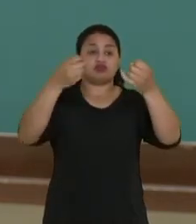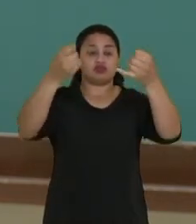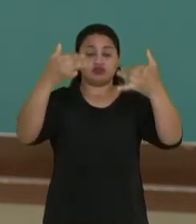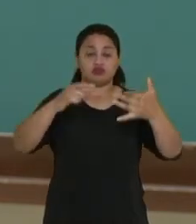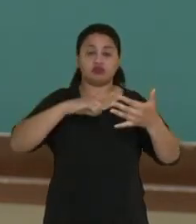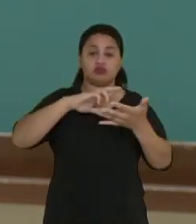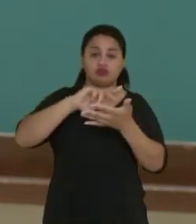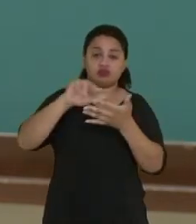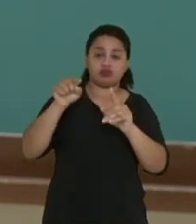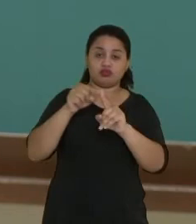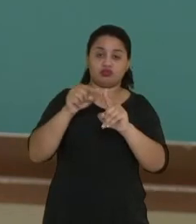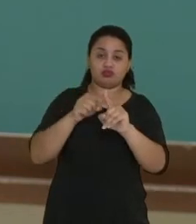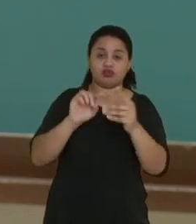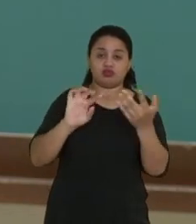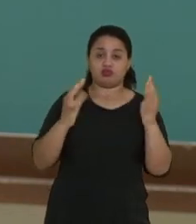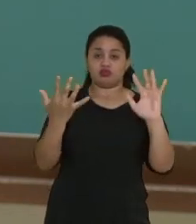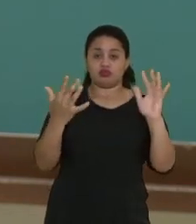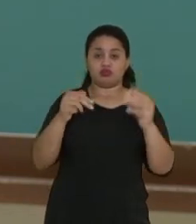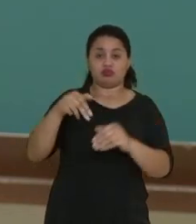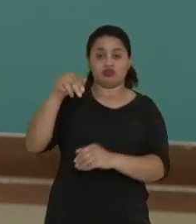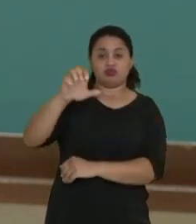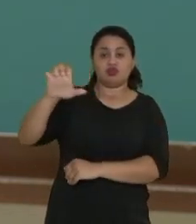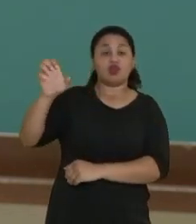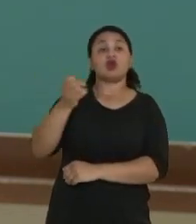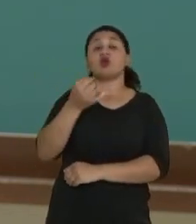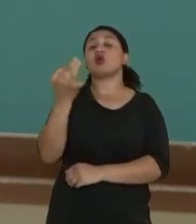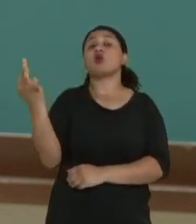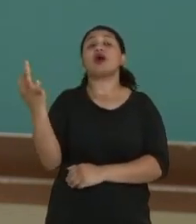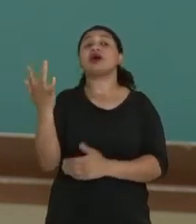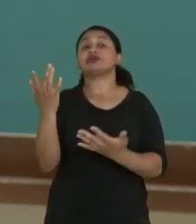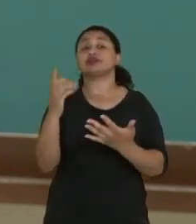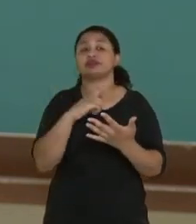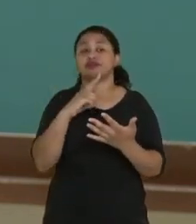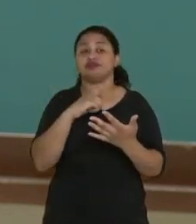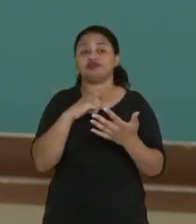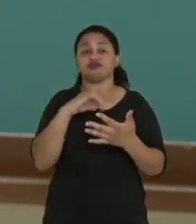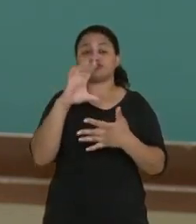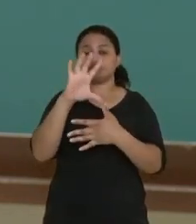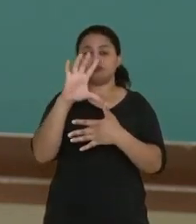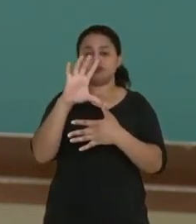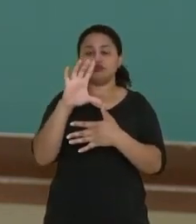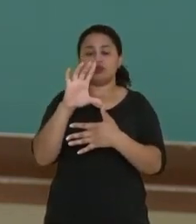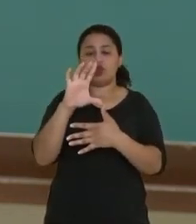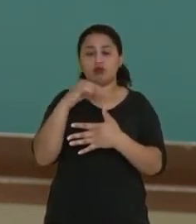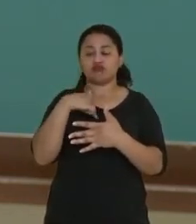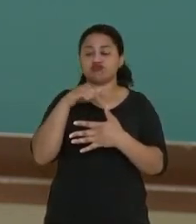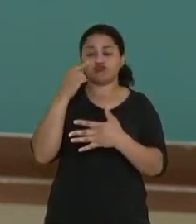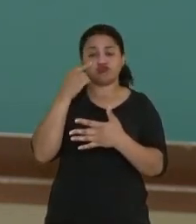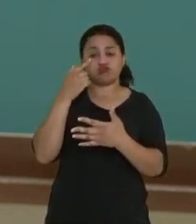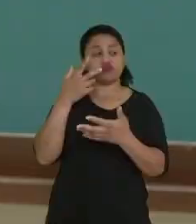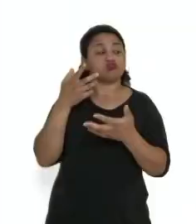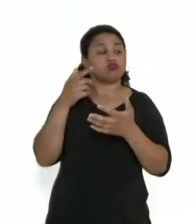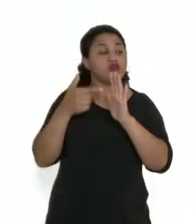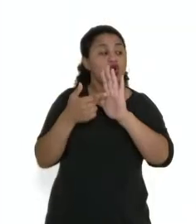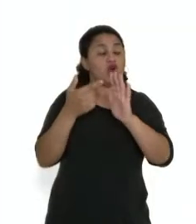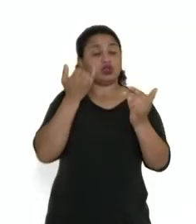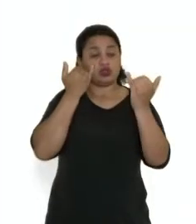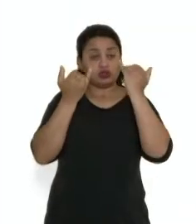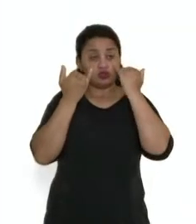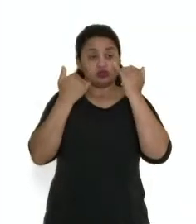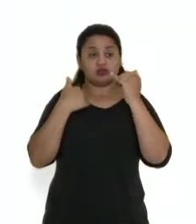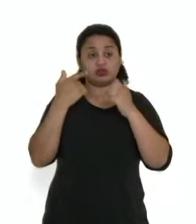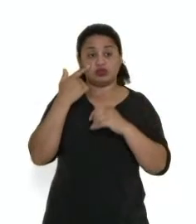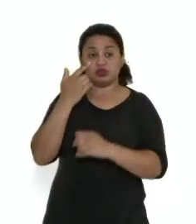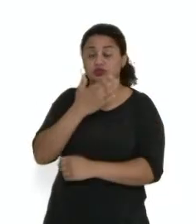tipos climáticos no Nordeste, quais são eles? Então, o mapa vai trazer para nós essa informação. O que nós temos ali? O